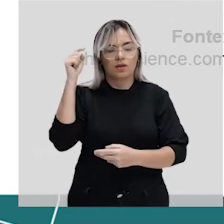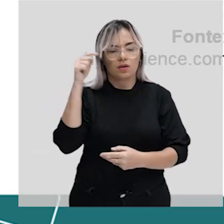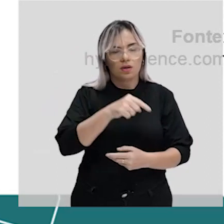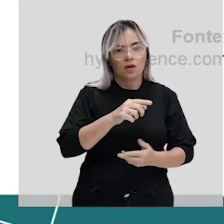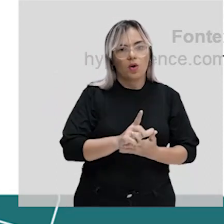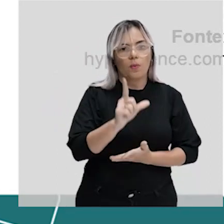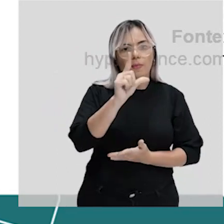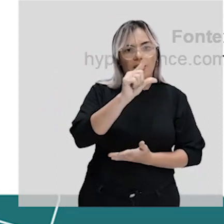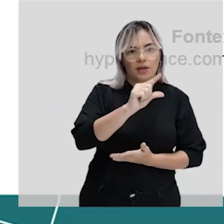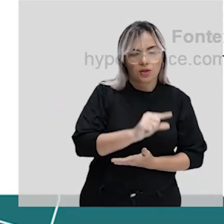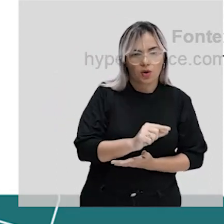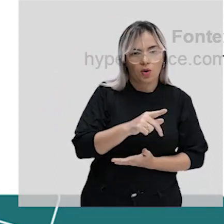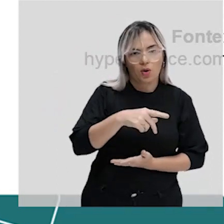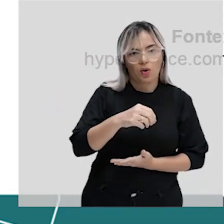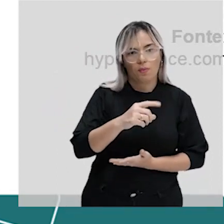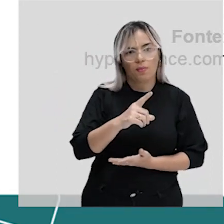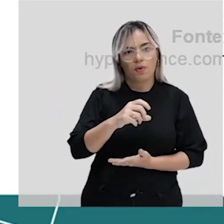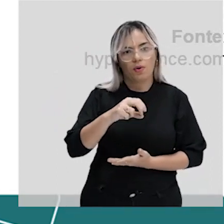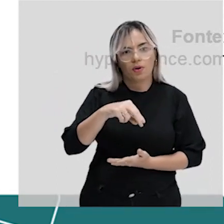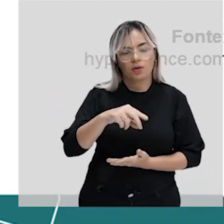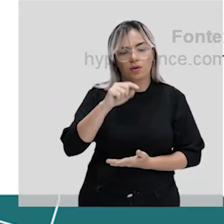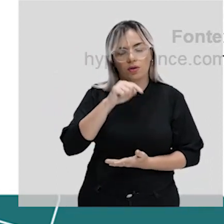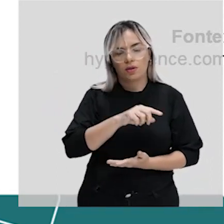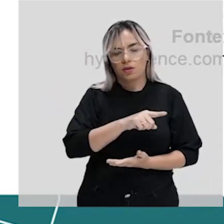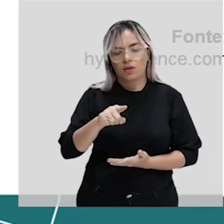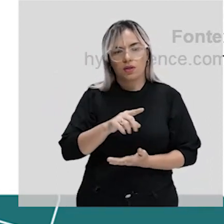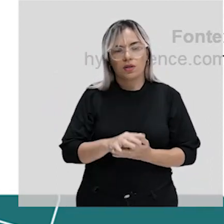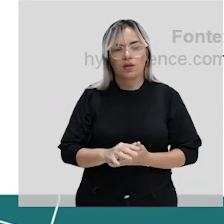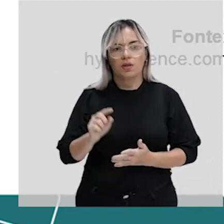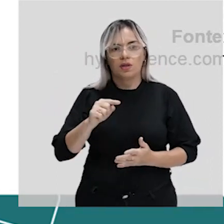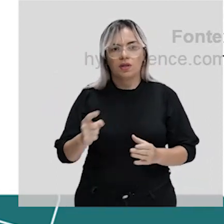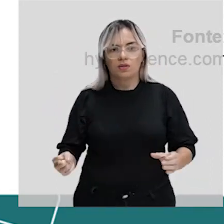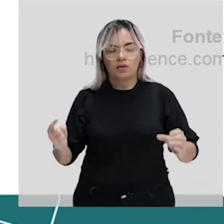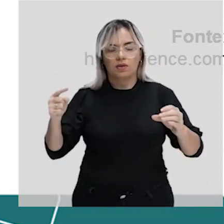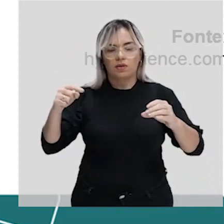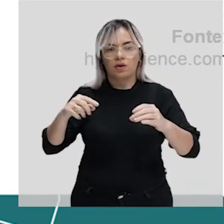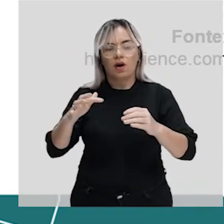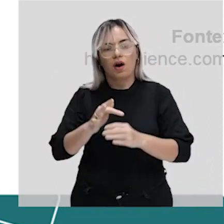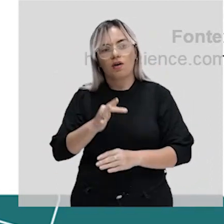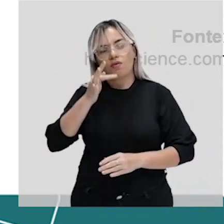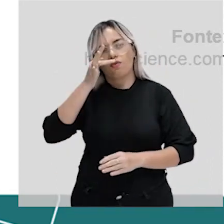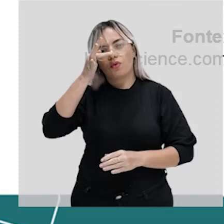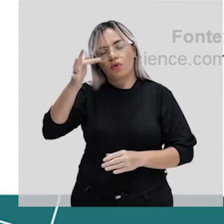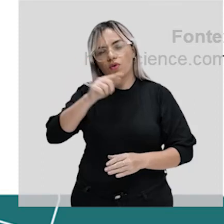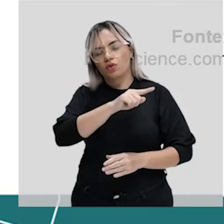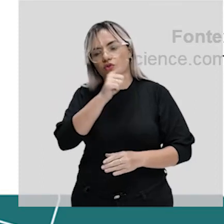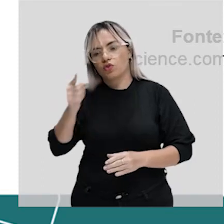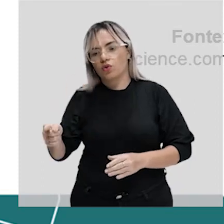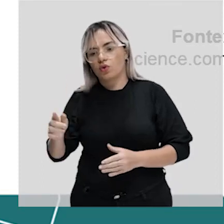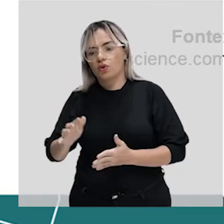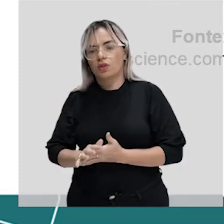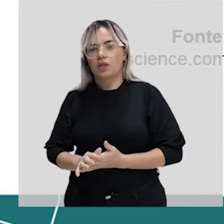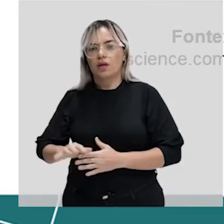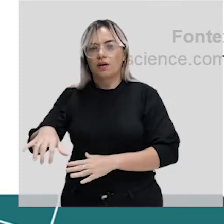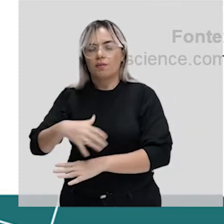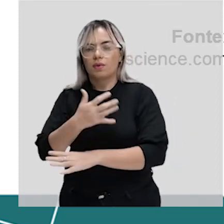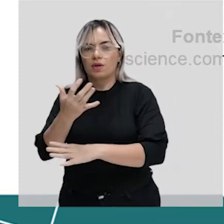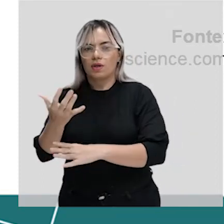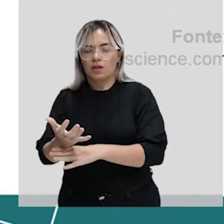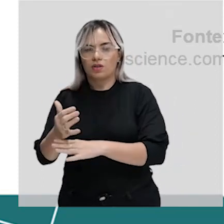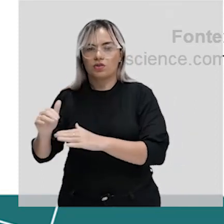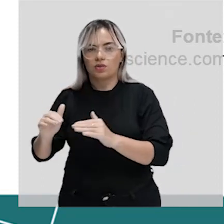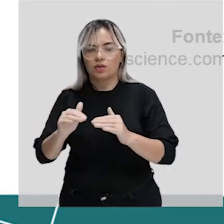pólen menor, ele não vai fecundar uma flor de uma outra planta que é compatível com ela.